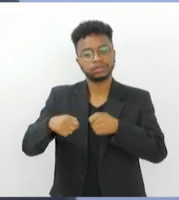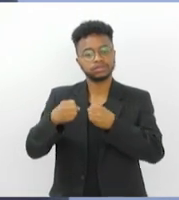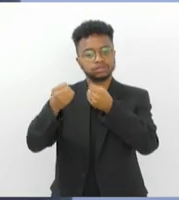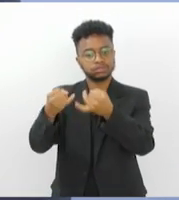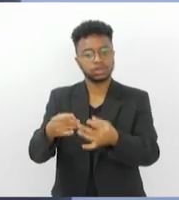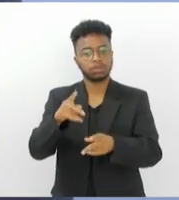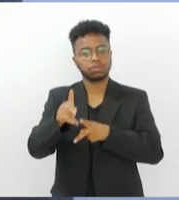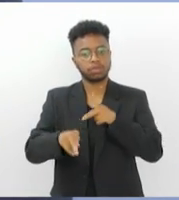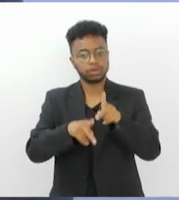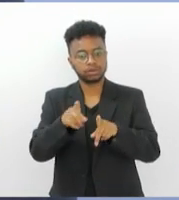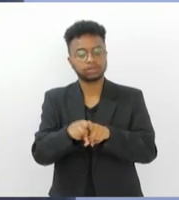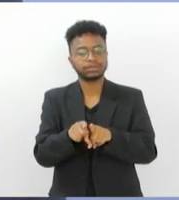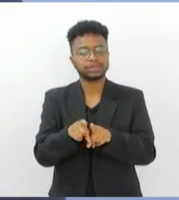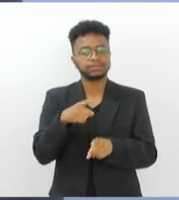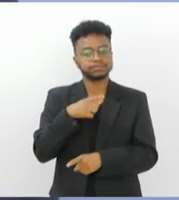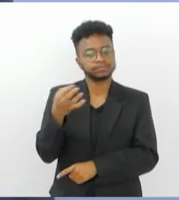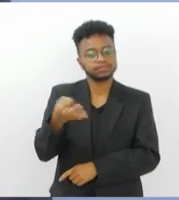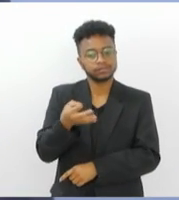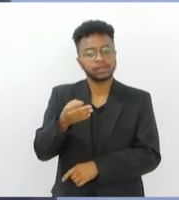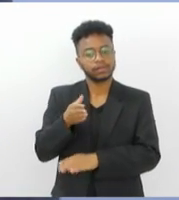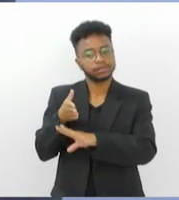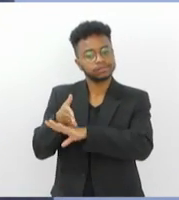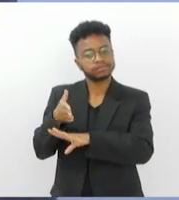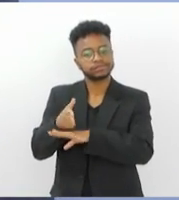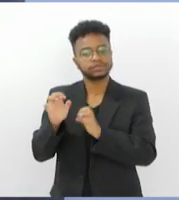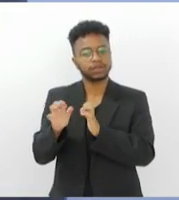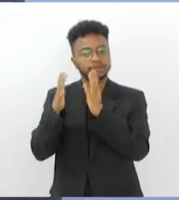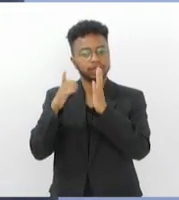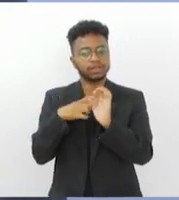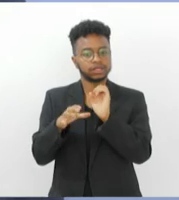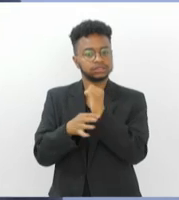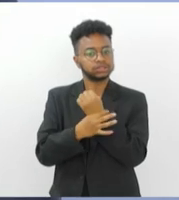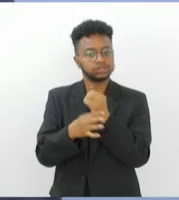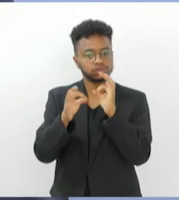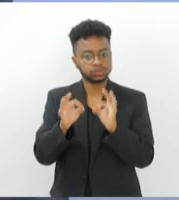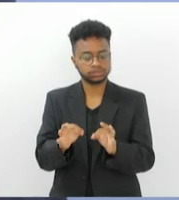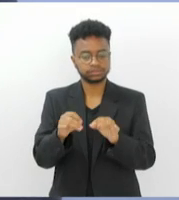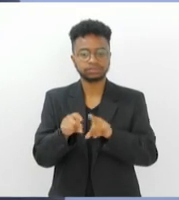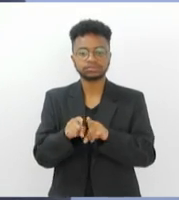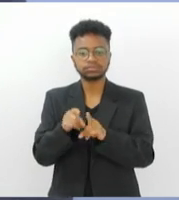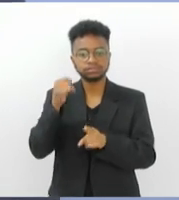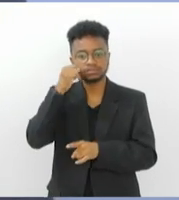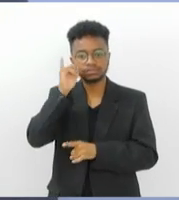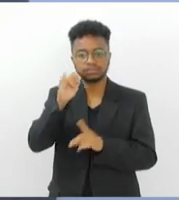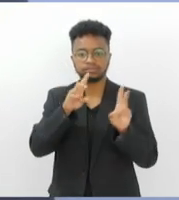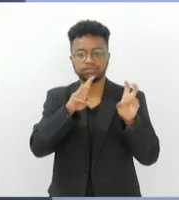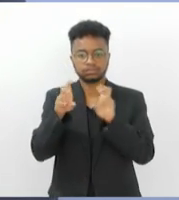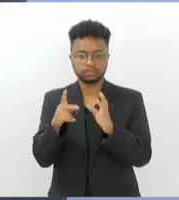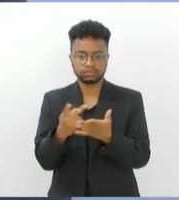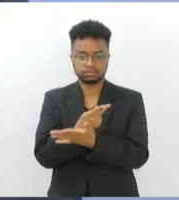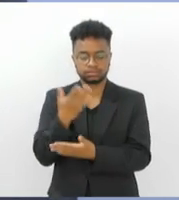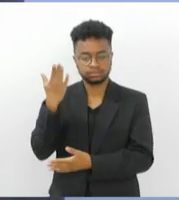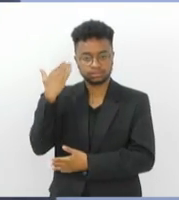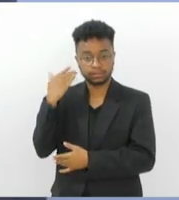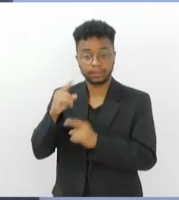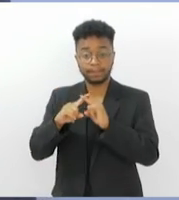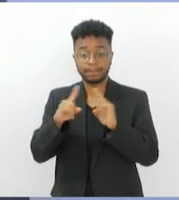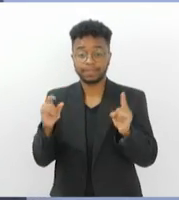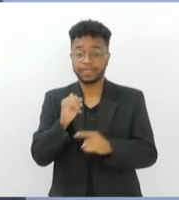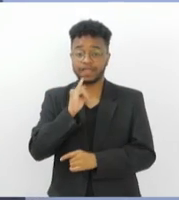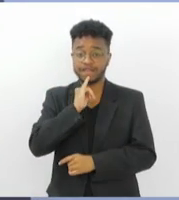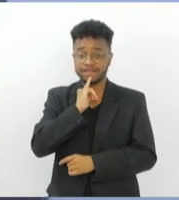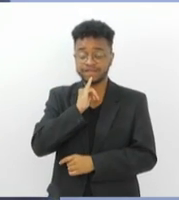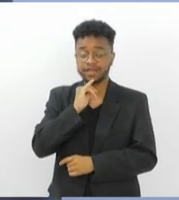ter certeza que elas estão indo a um evento que tem total segurança para evitar o que aconteceu nos eventos anteriores mas infelizmente o